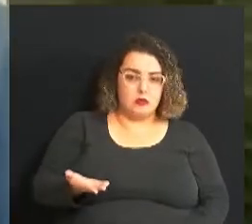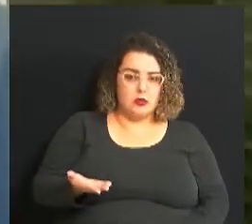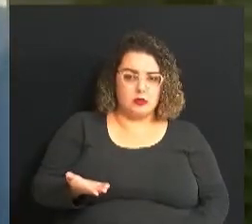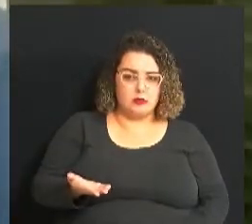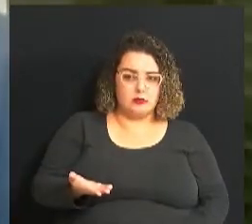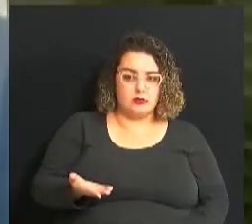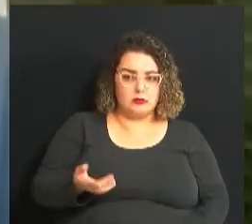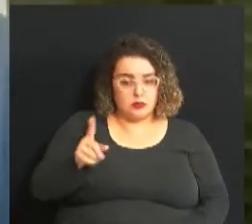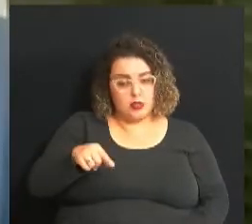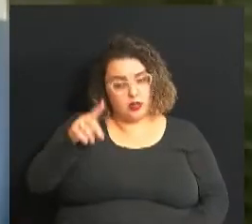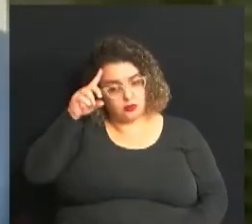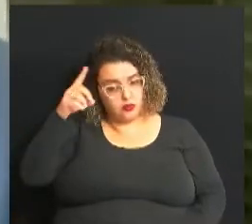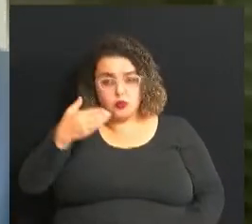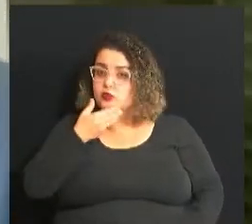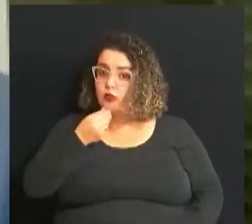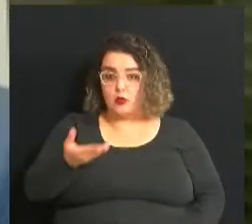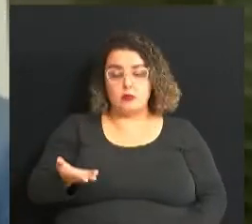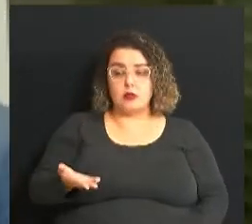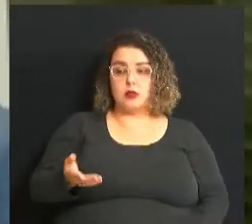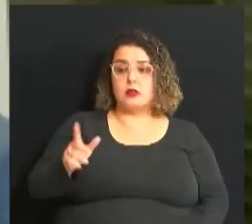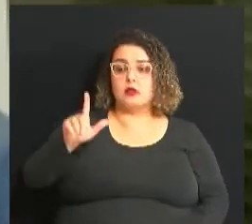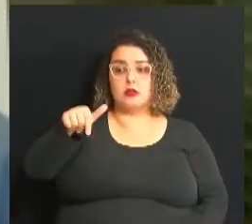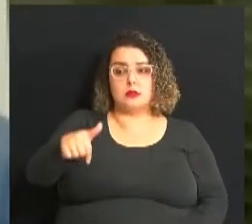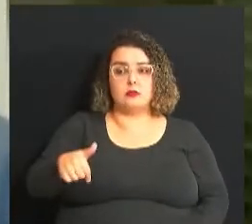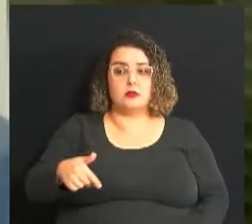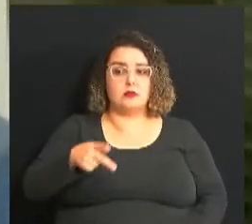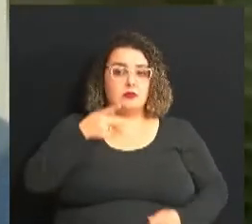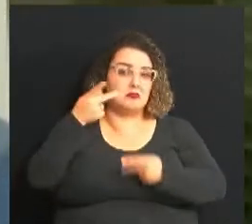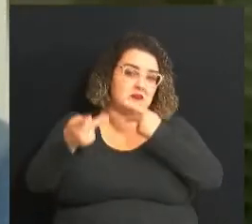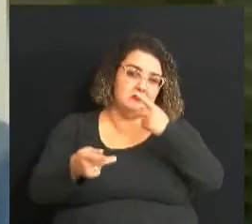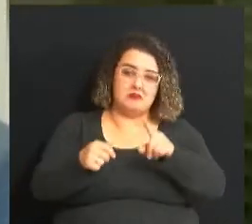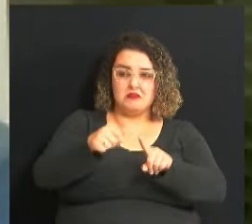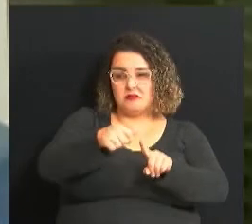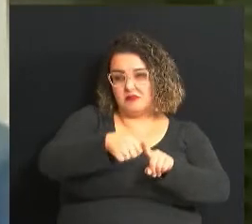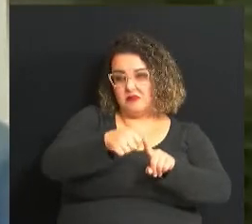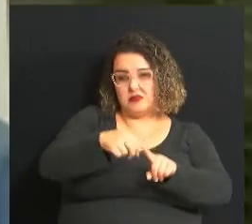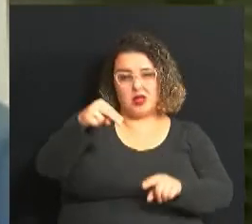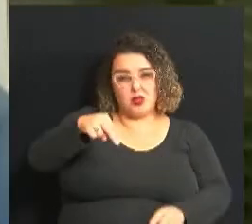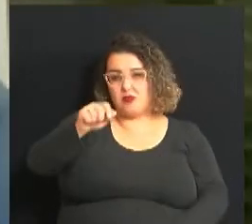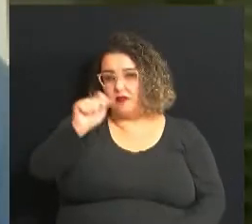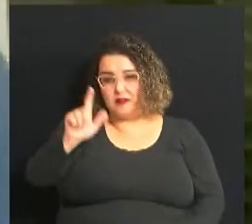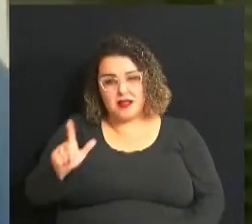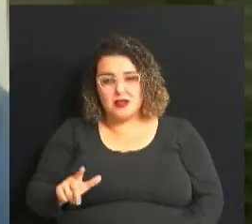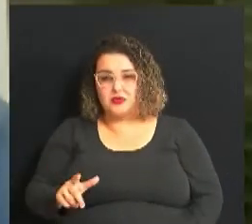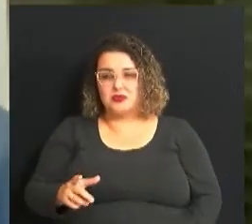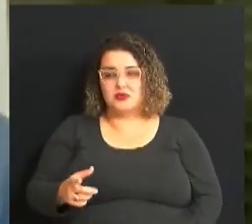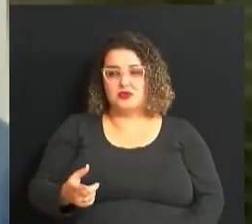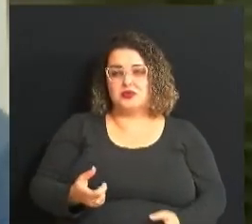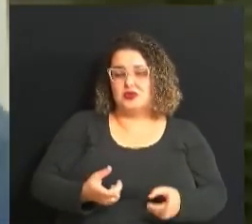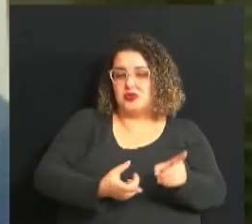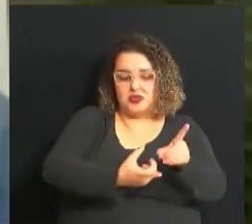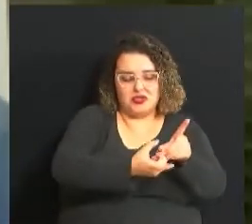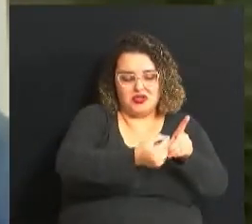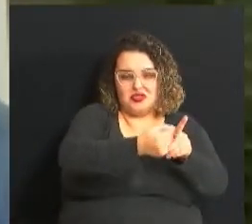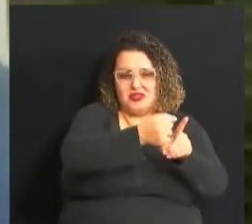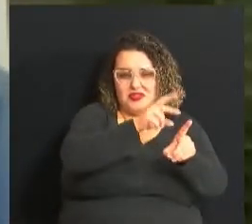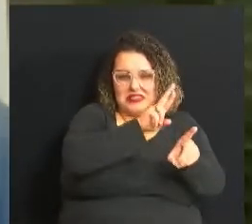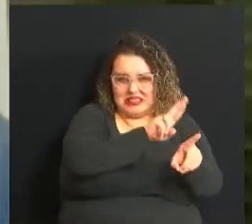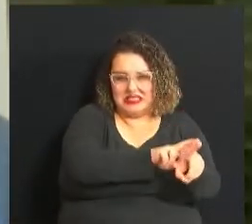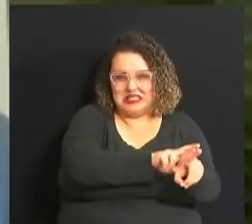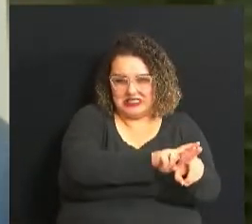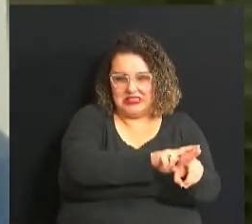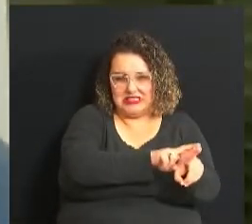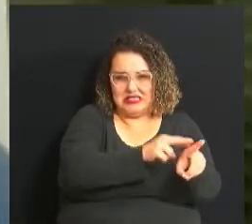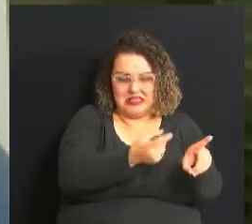Depois disso, a gente vai falar alguma coisa em novembro, que é Novembro Azul, em relação ao câncer de próstata. A gente fala muito pouco. Aí você fala assim, bom,